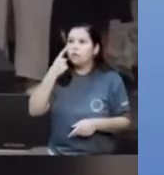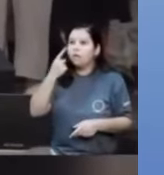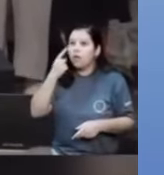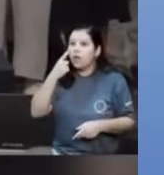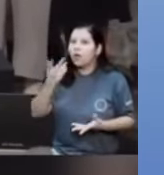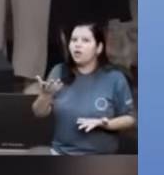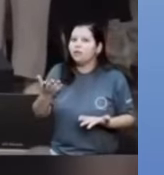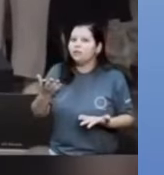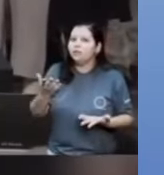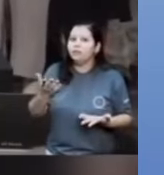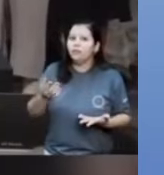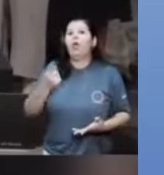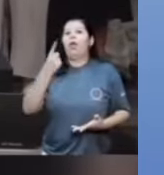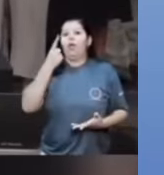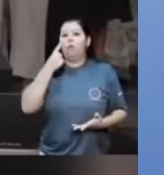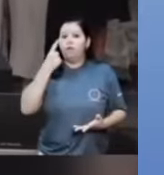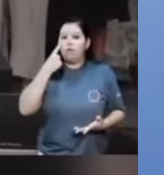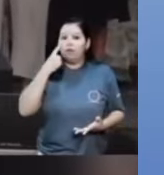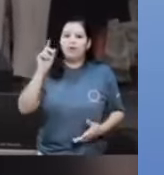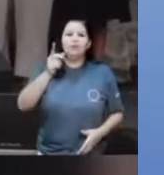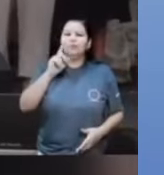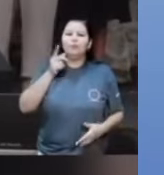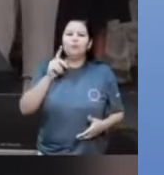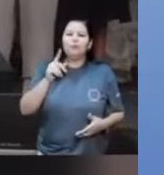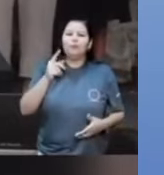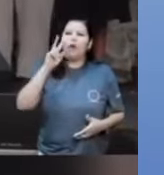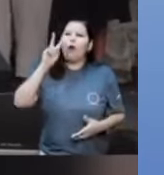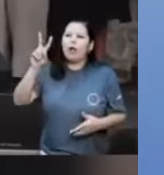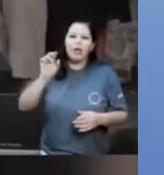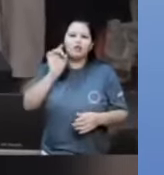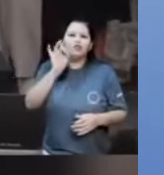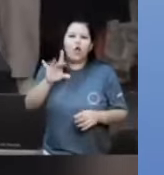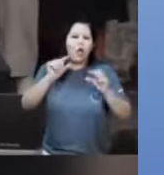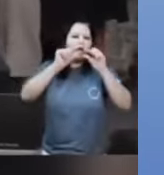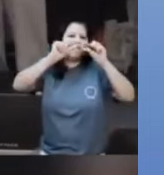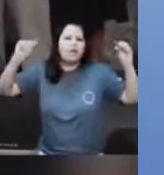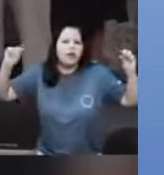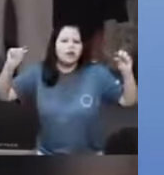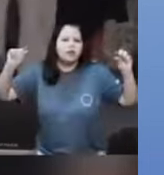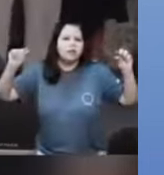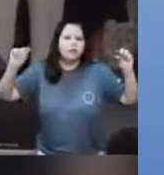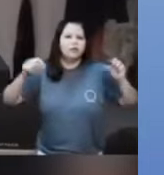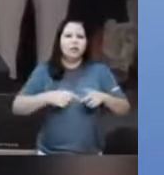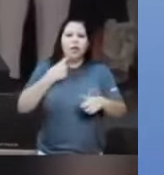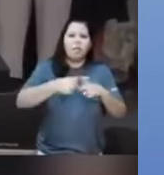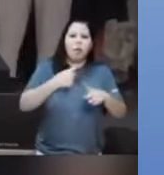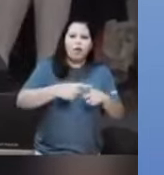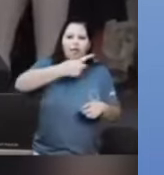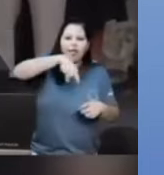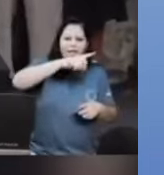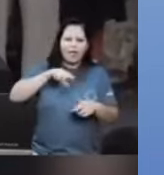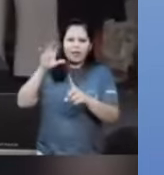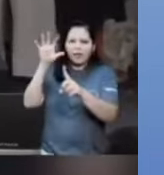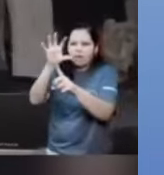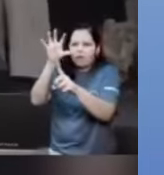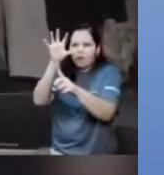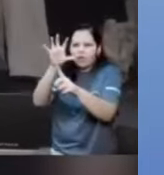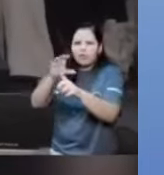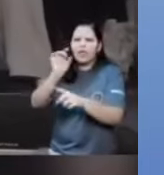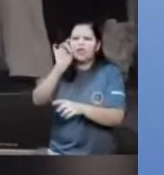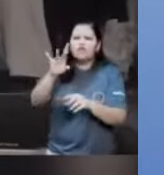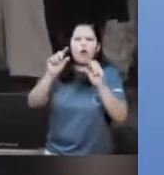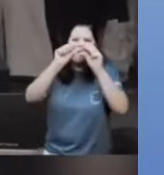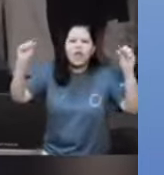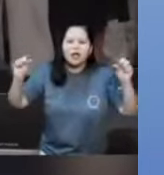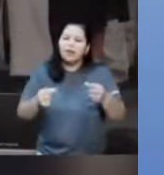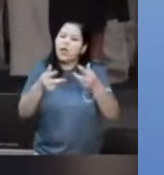ouça você e não vai pelo cabeçário de notícia nenhuma porque eles induzem você A é igual a Globo